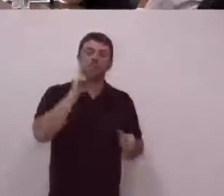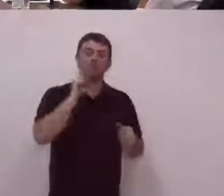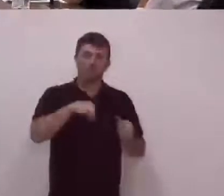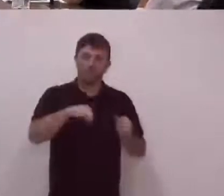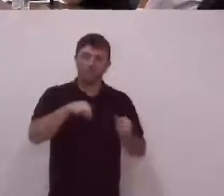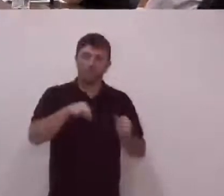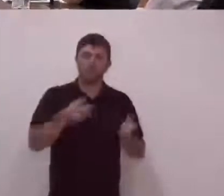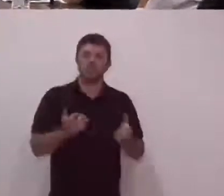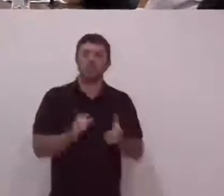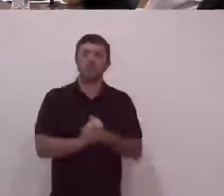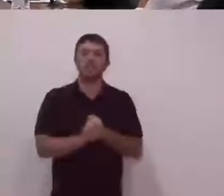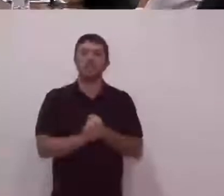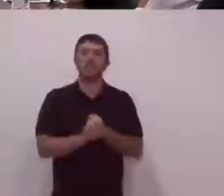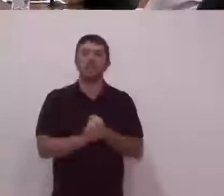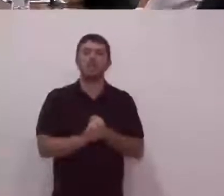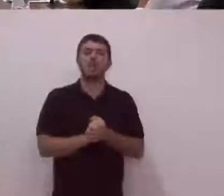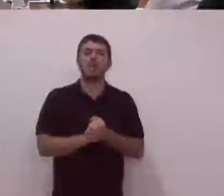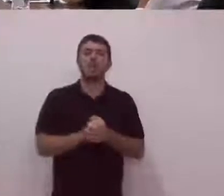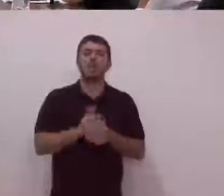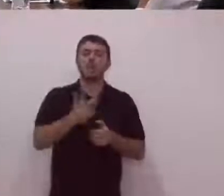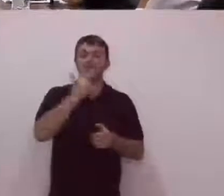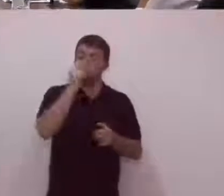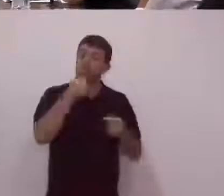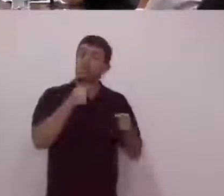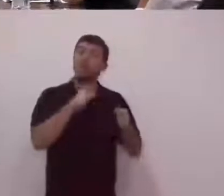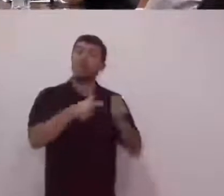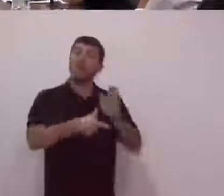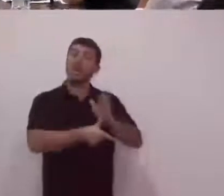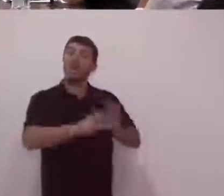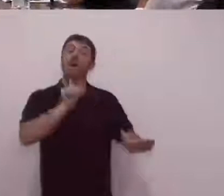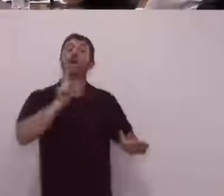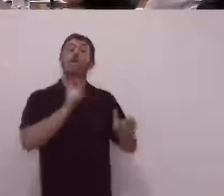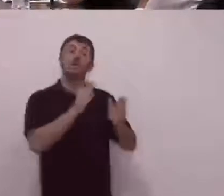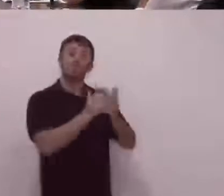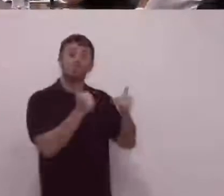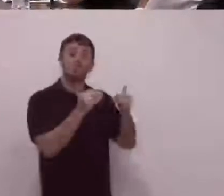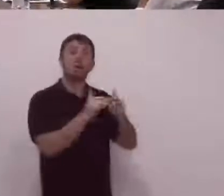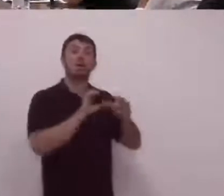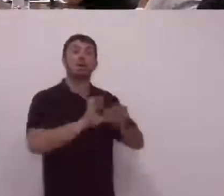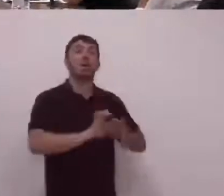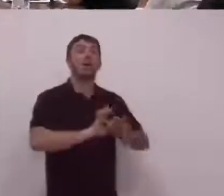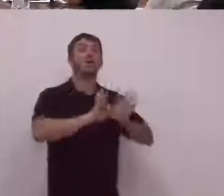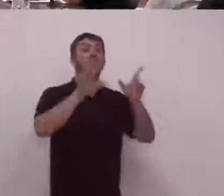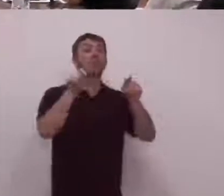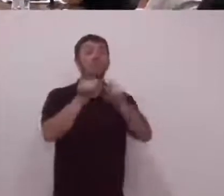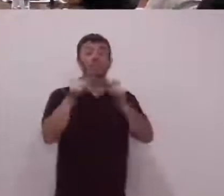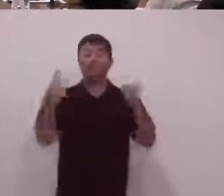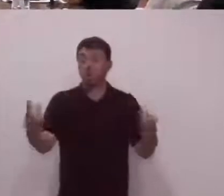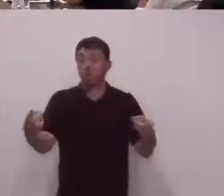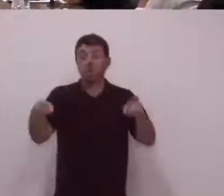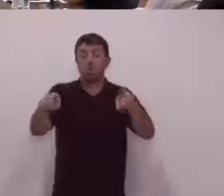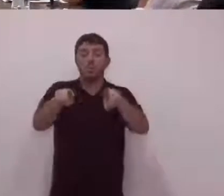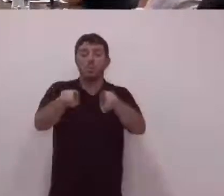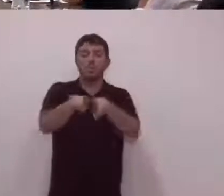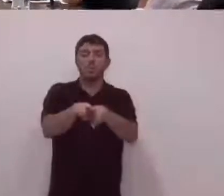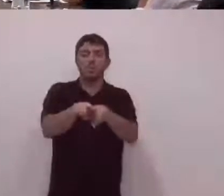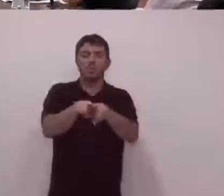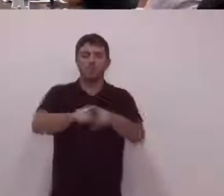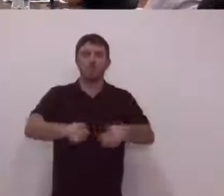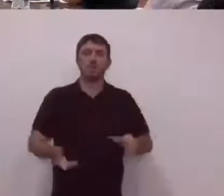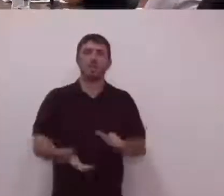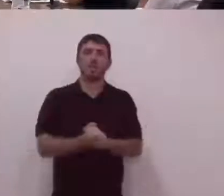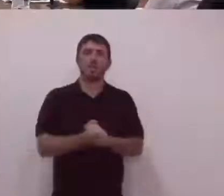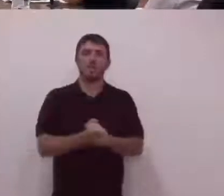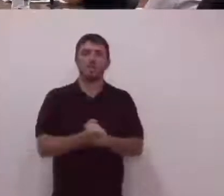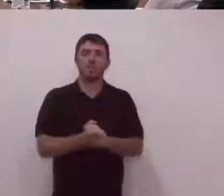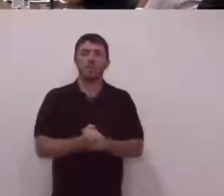na necessidade de prévia autorização legislativa para a celebração de convênio. Por fim, a inicial da